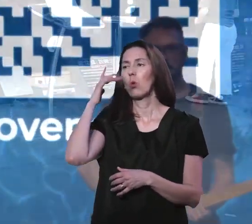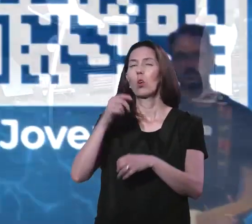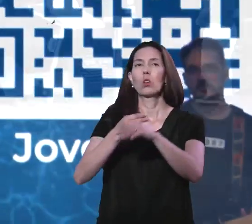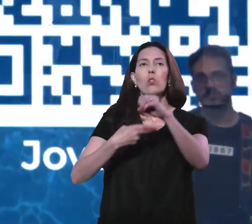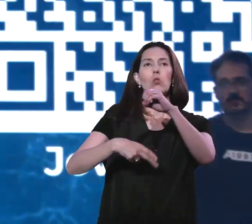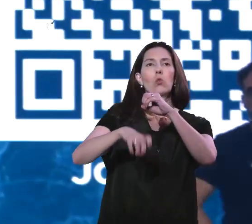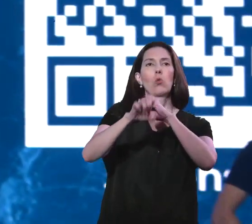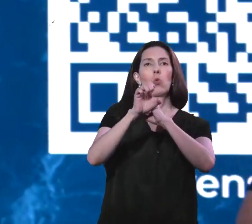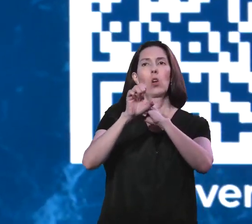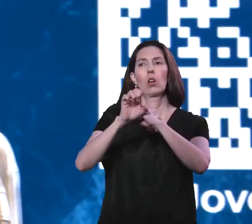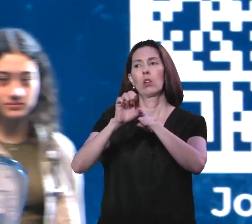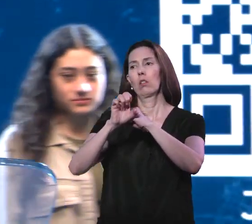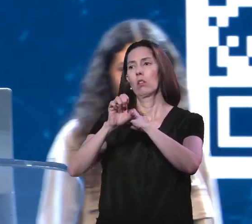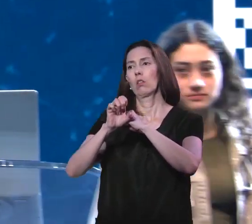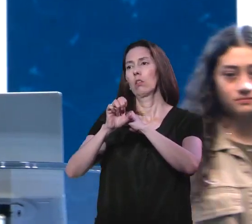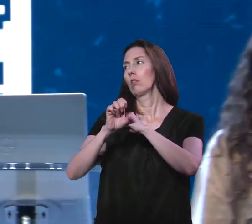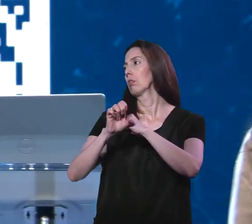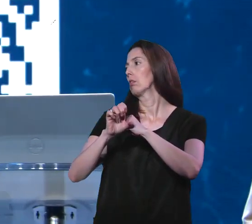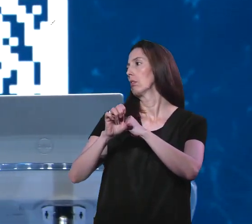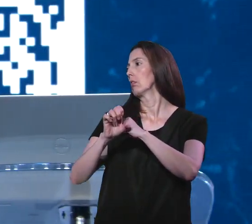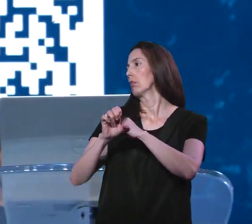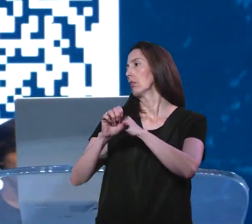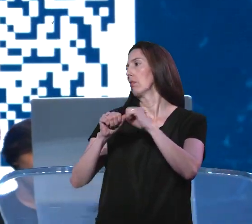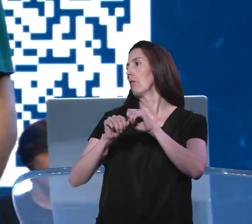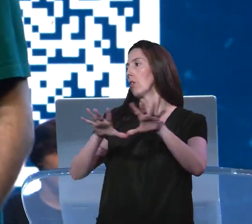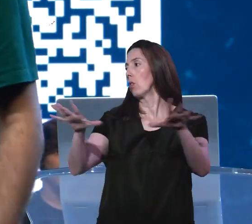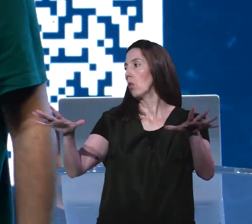Os adolescentes que jejuaram, venham aqui na frente.